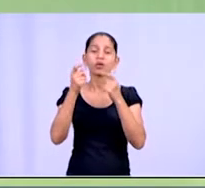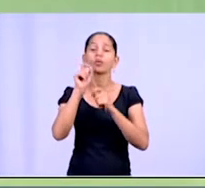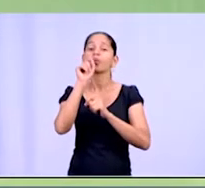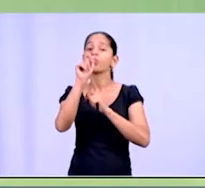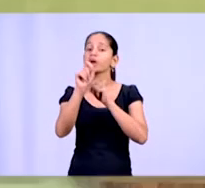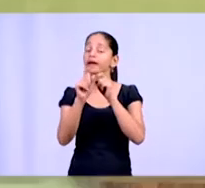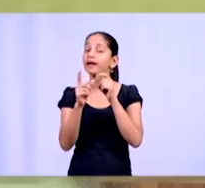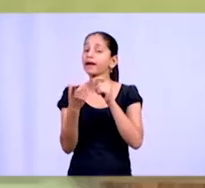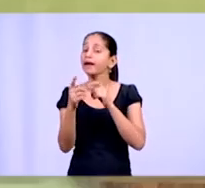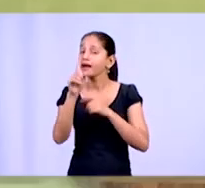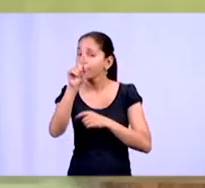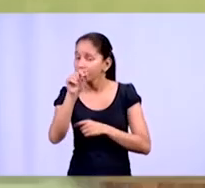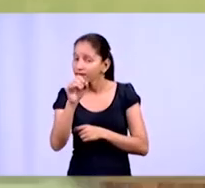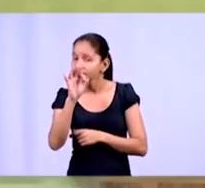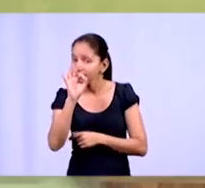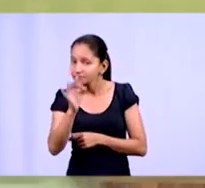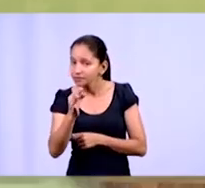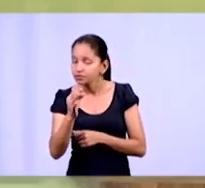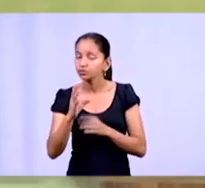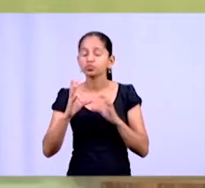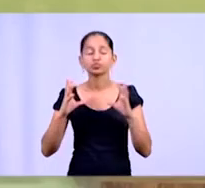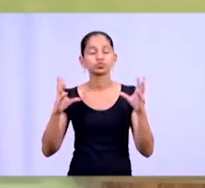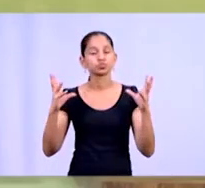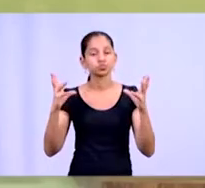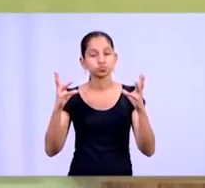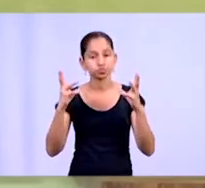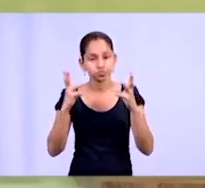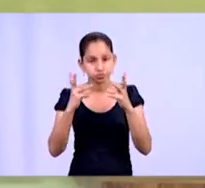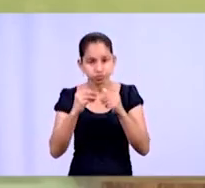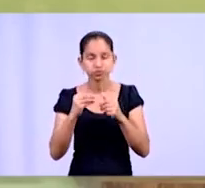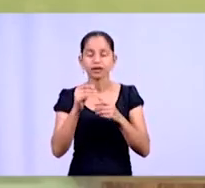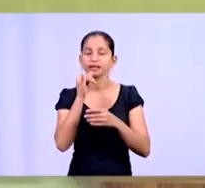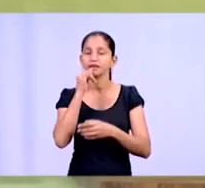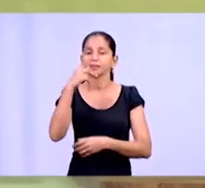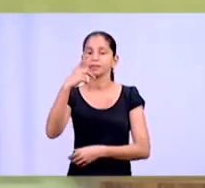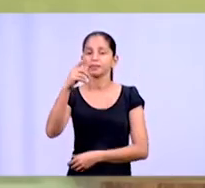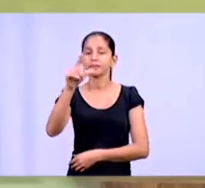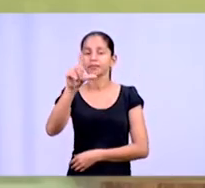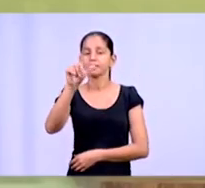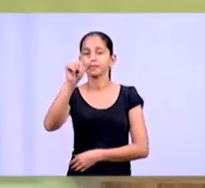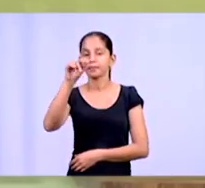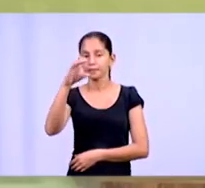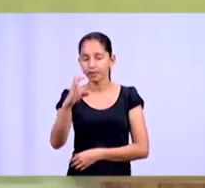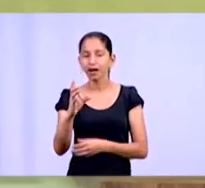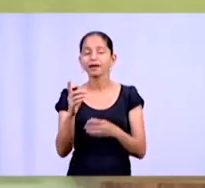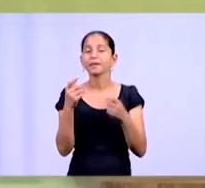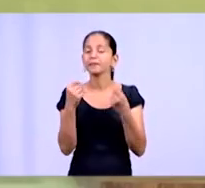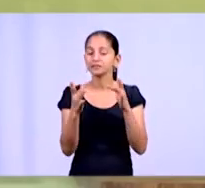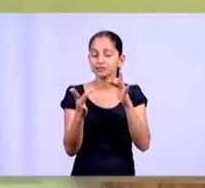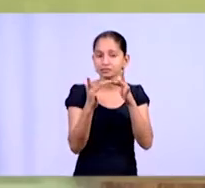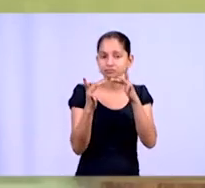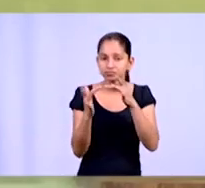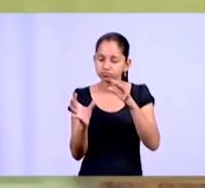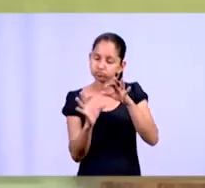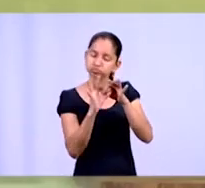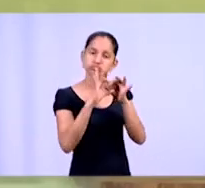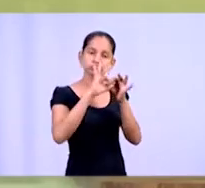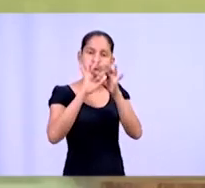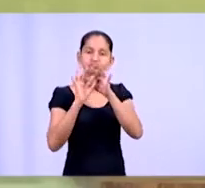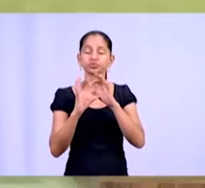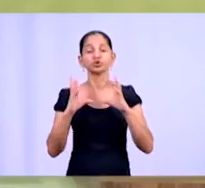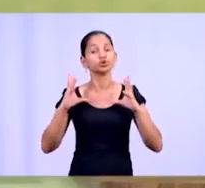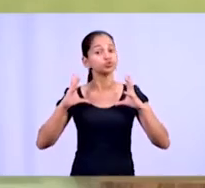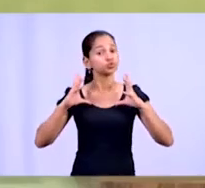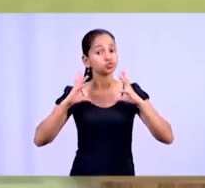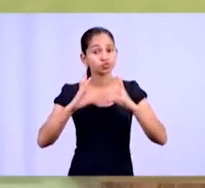um componente onde uma placa onde todos os componentes ficam interligados nela, né? Então, para tudo